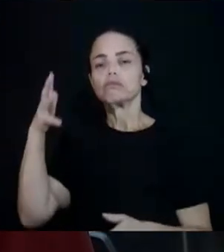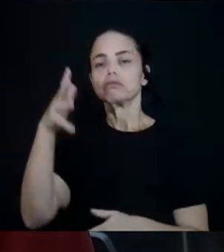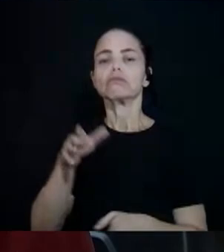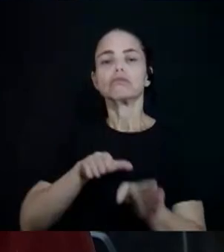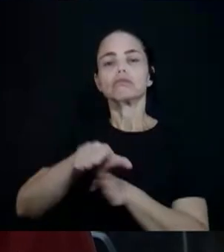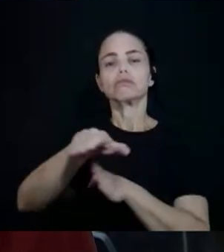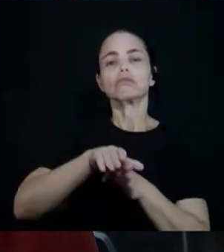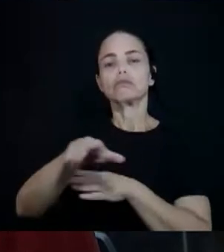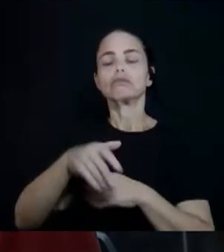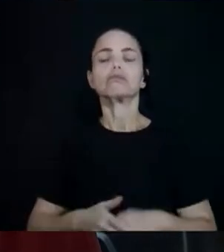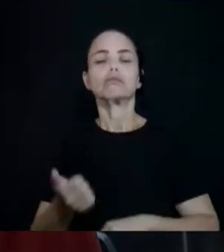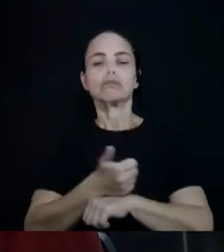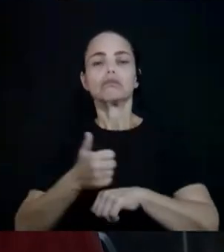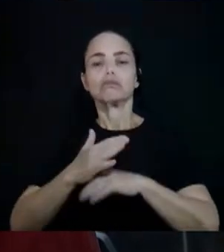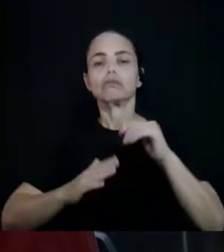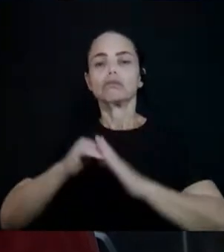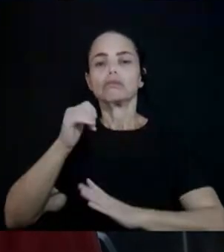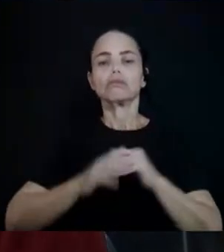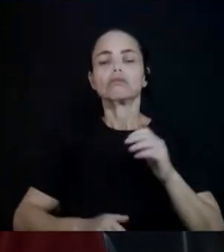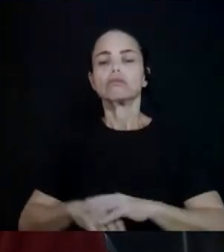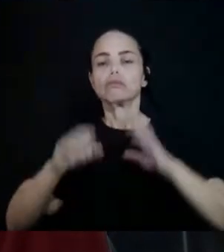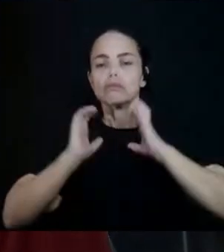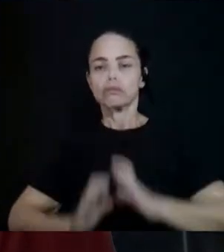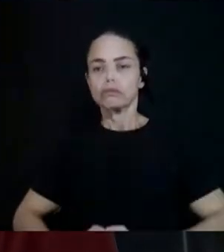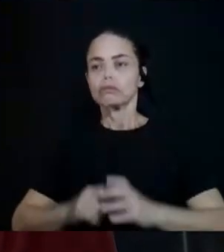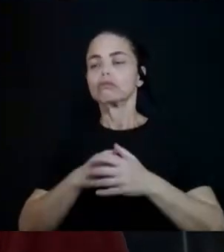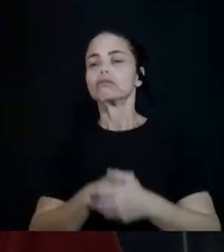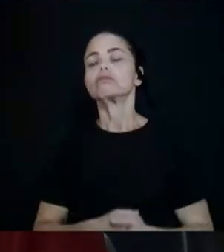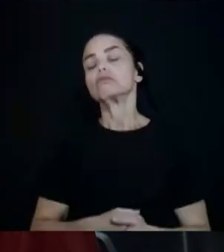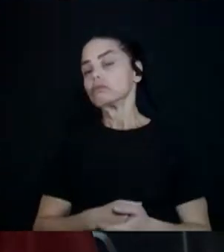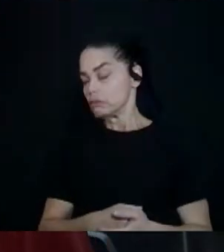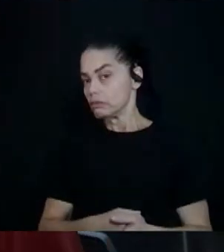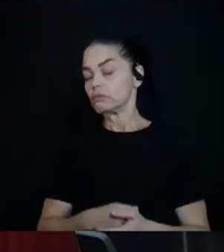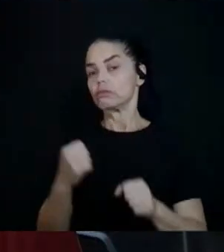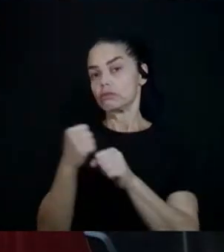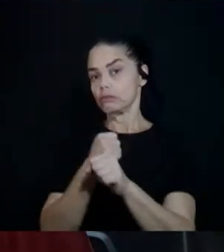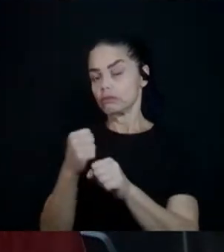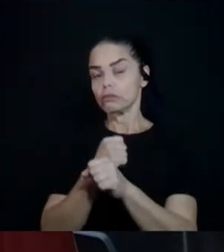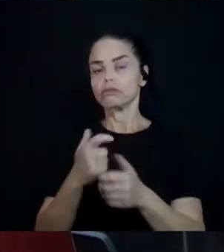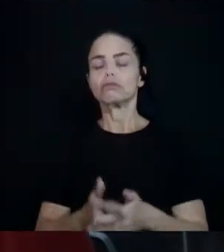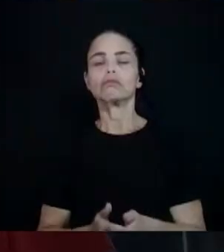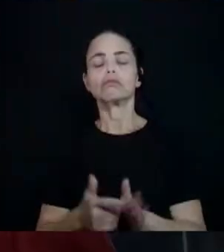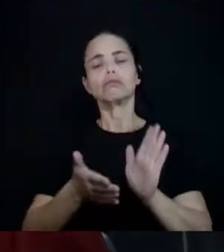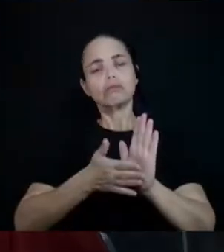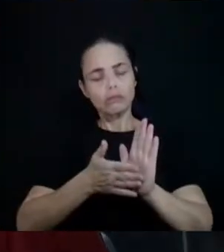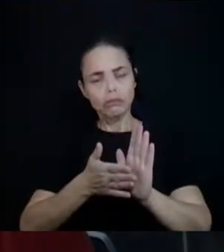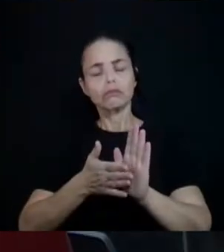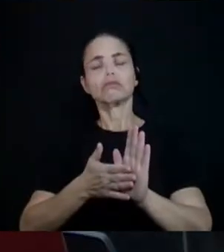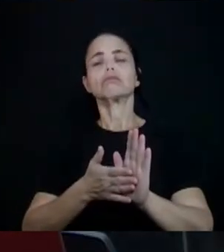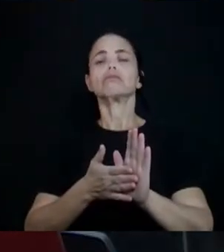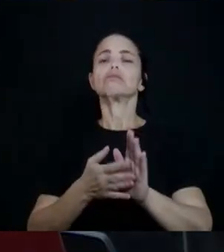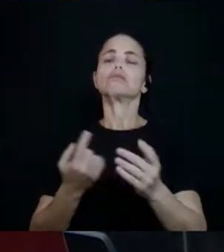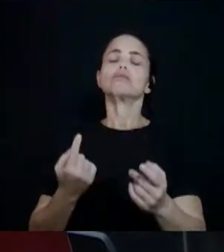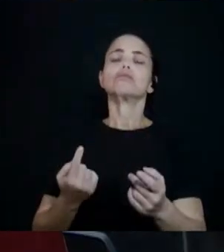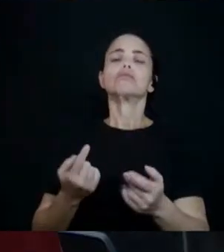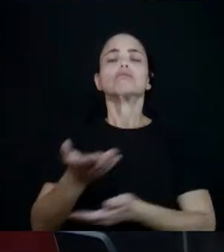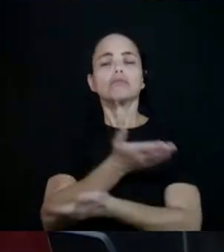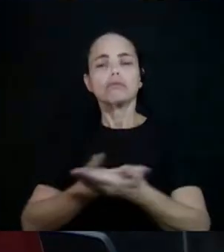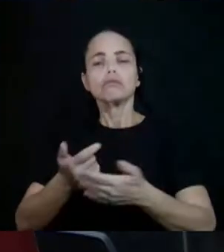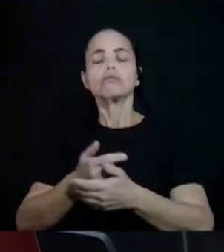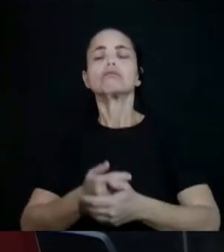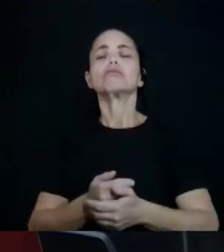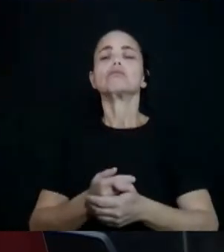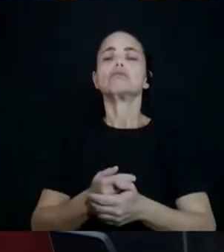profissional, sobre questões de cidadania, e aí nos últimos anos a gente trouxe uma proposta um pouco mais dinâmica, digamos, né? Alguns jogos,